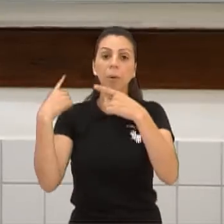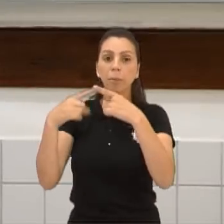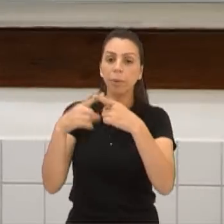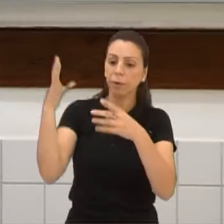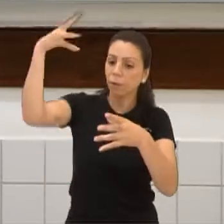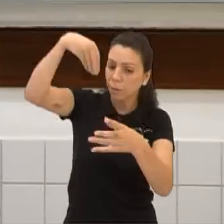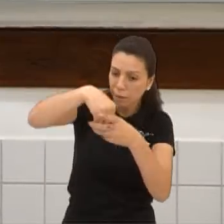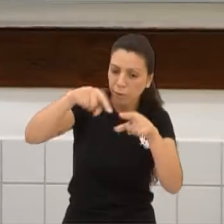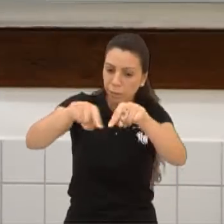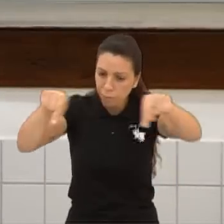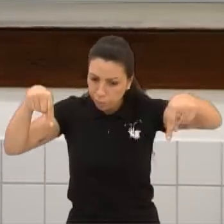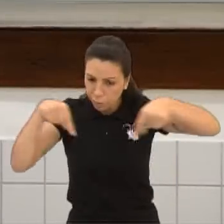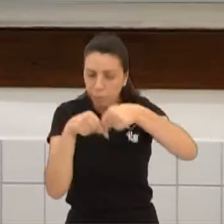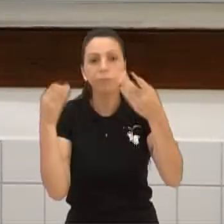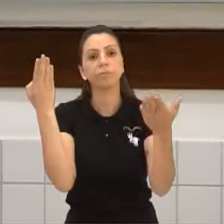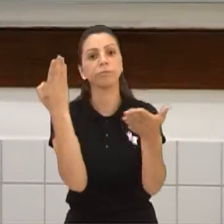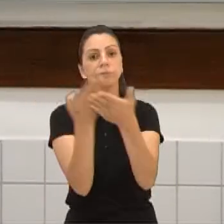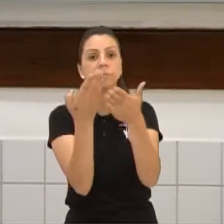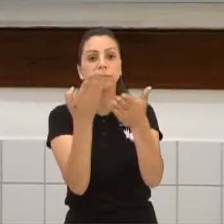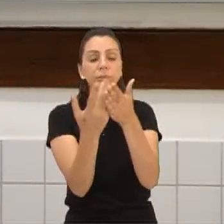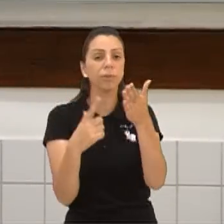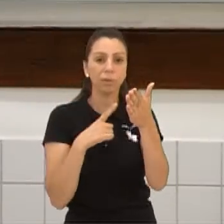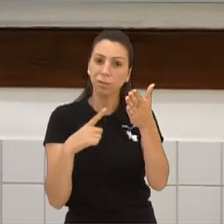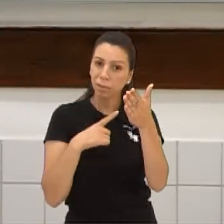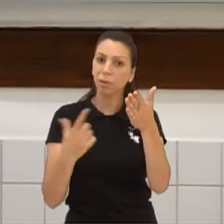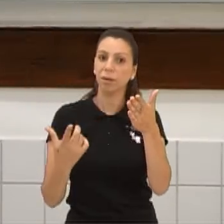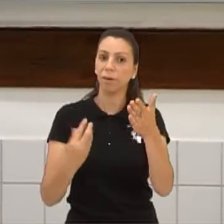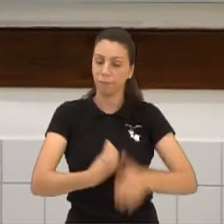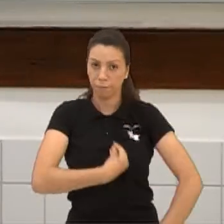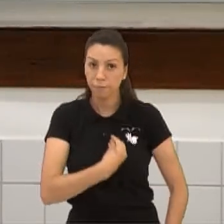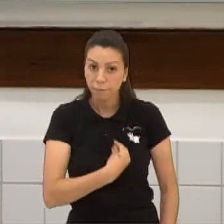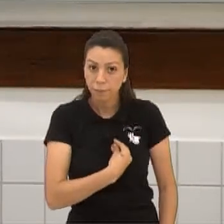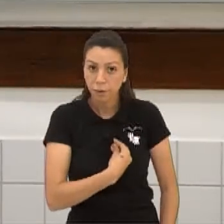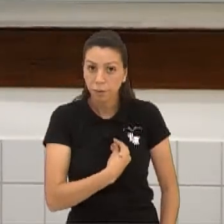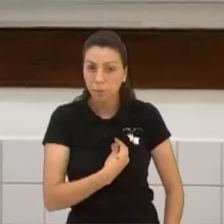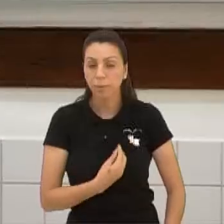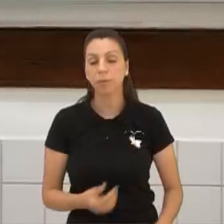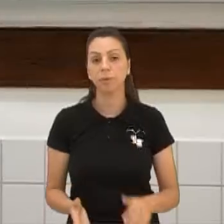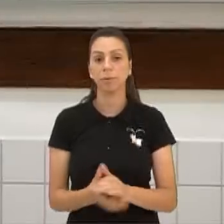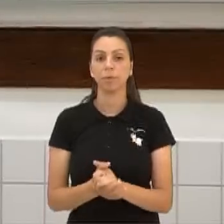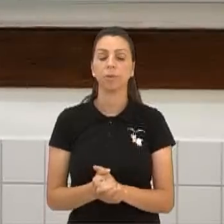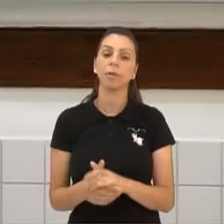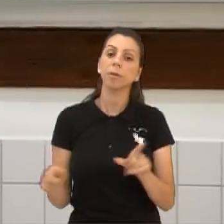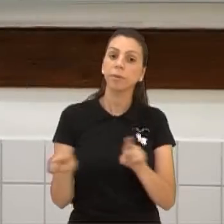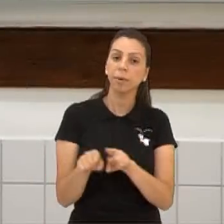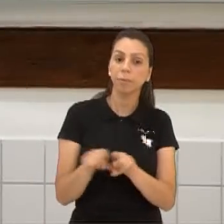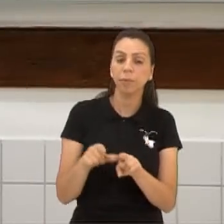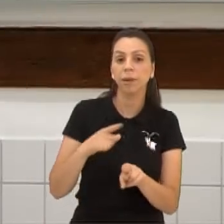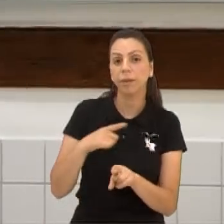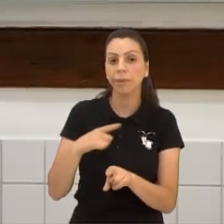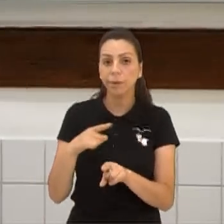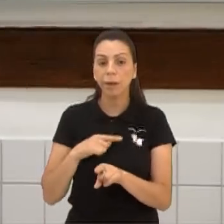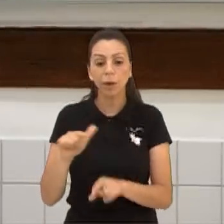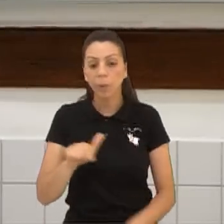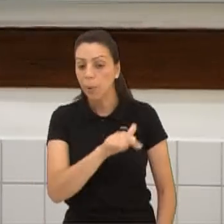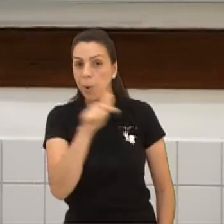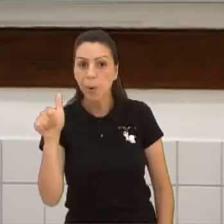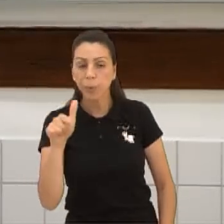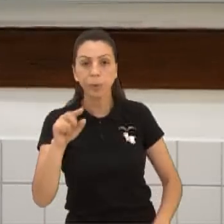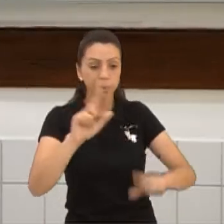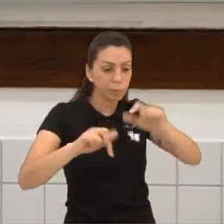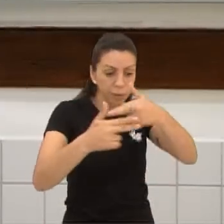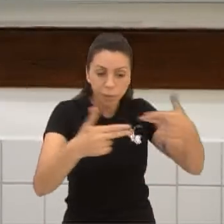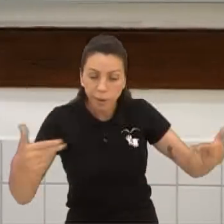de vocês não tem os fatores, não tem os corpos não vivos que são fundamentais para quem